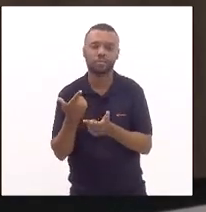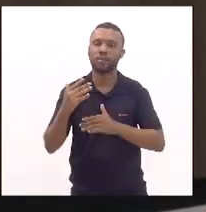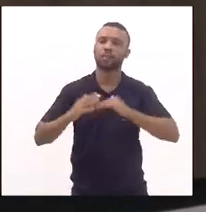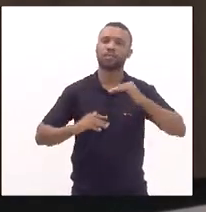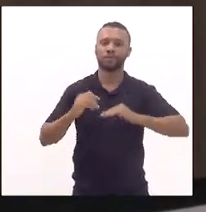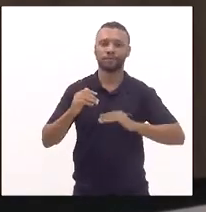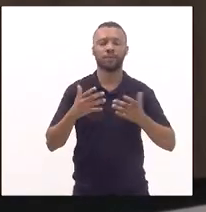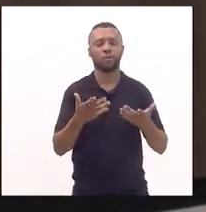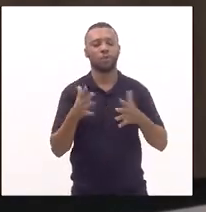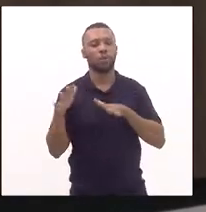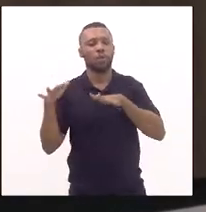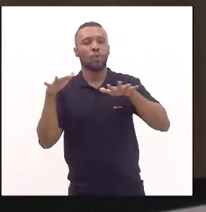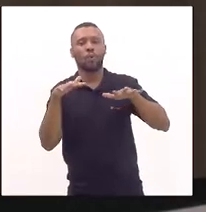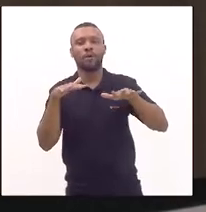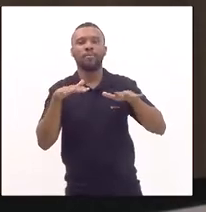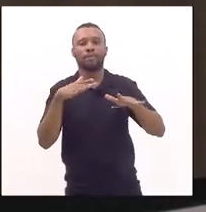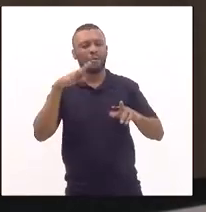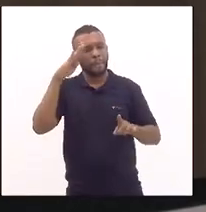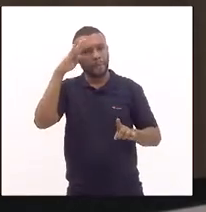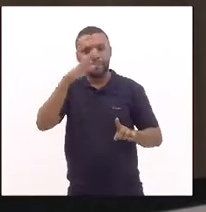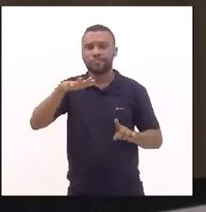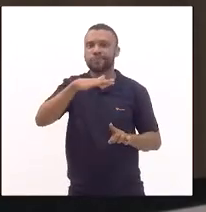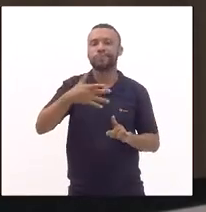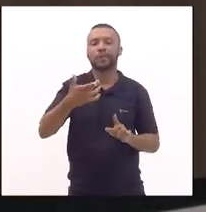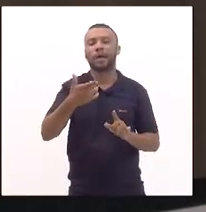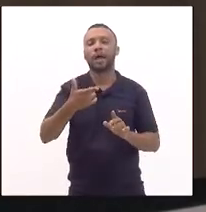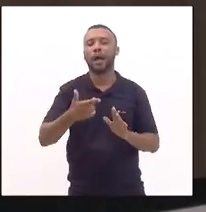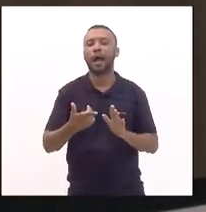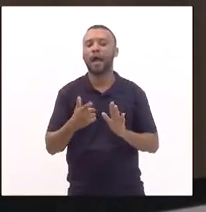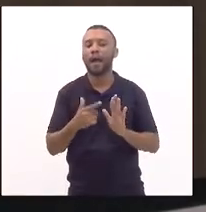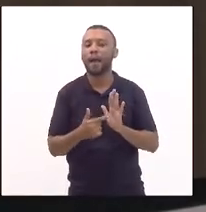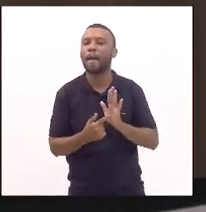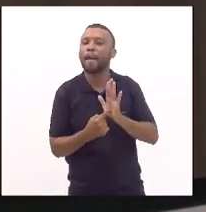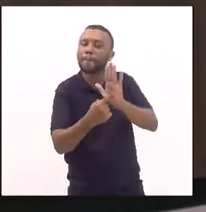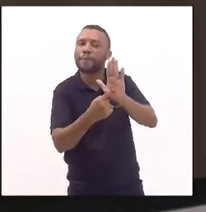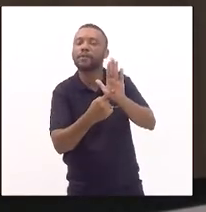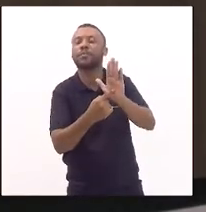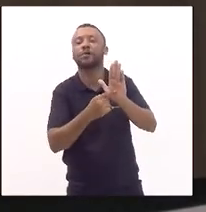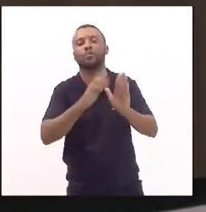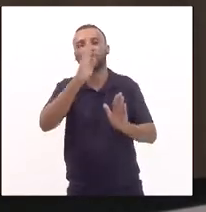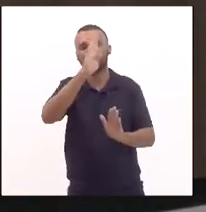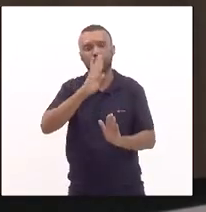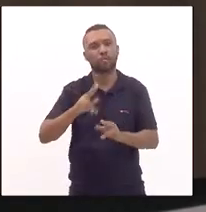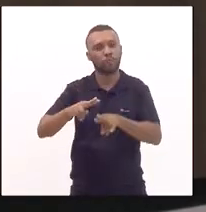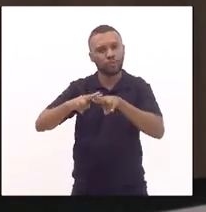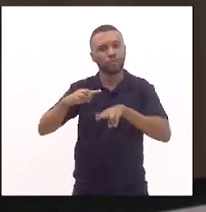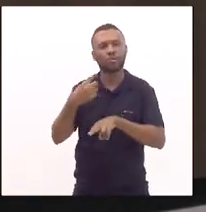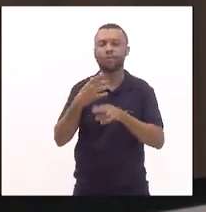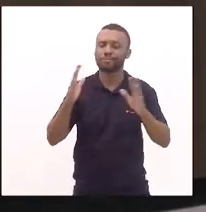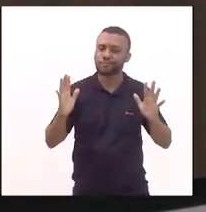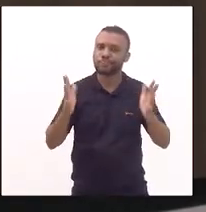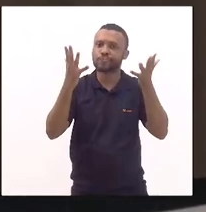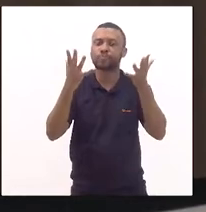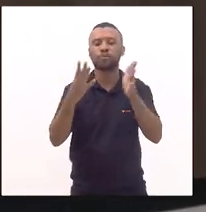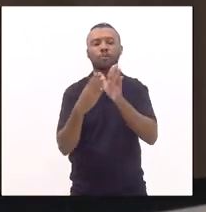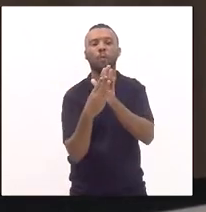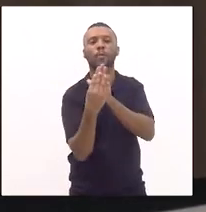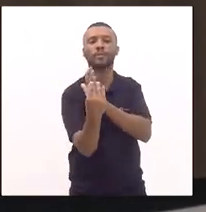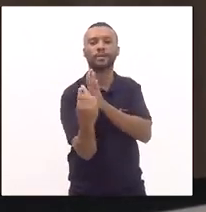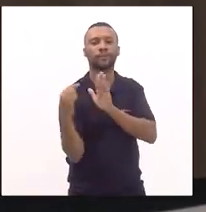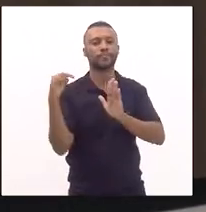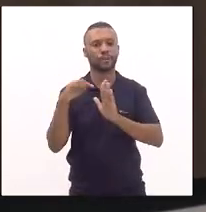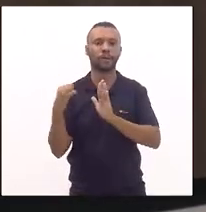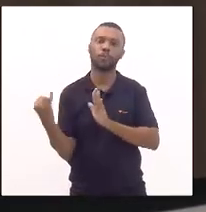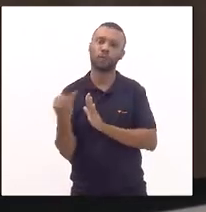das grandes personalidades da representação no Brasil. E é por isso que a gente celebra o legado importante de